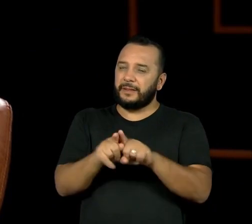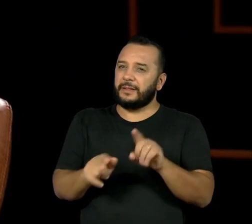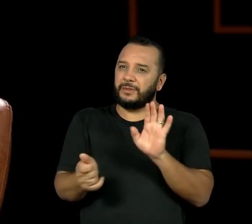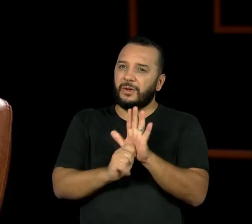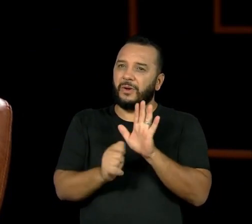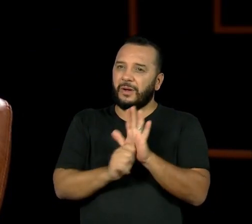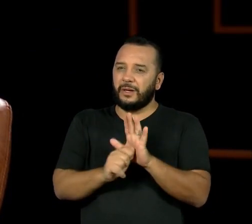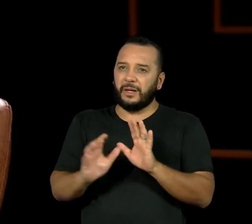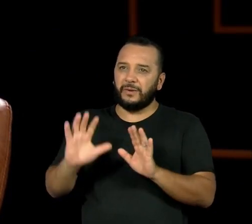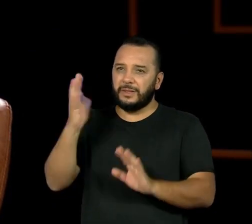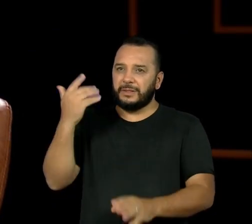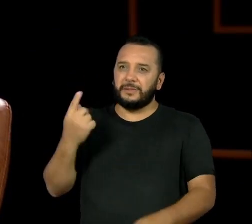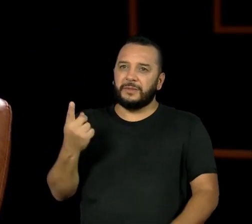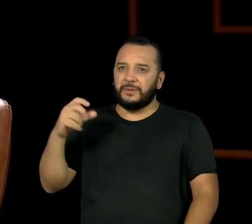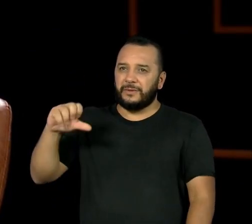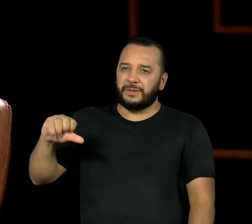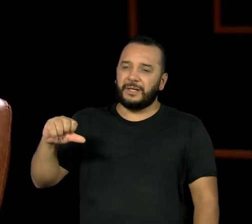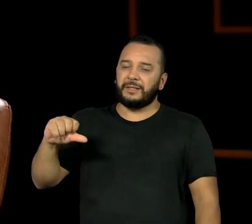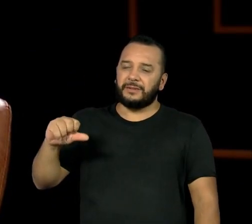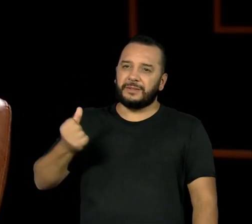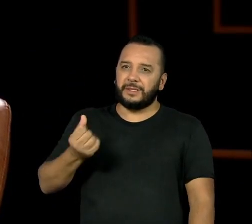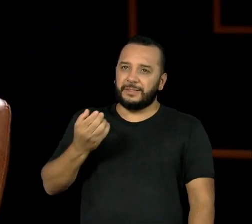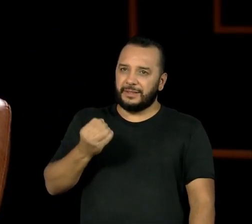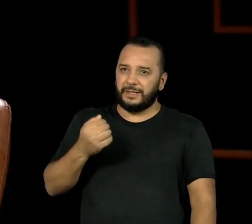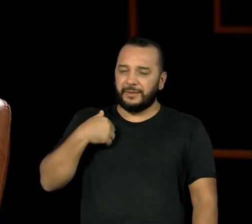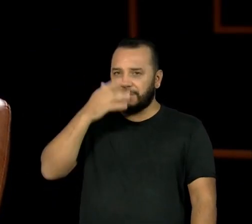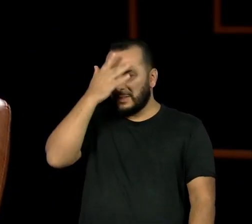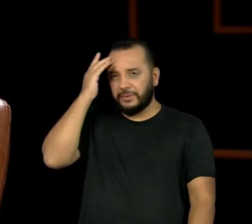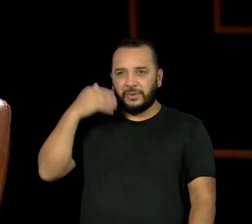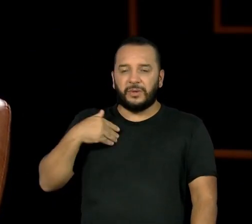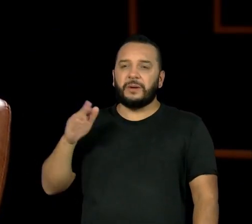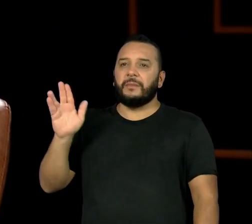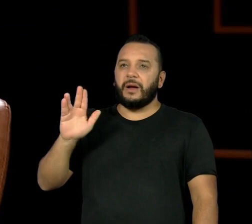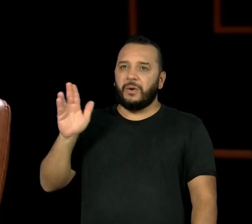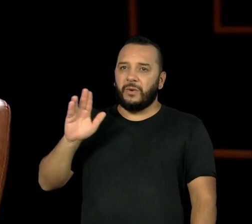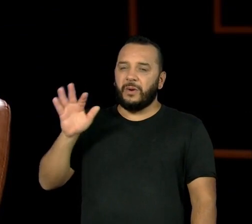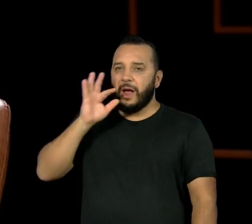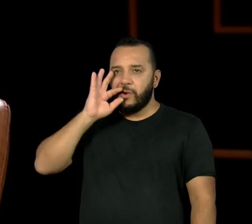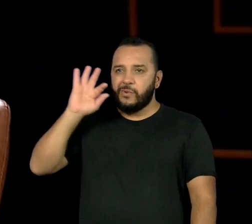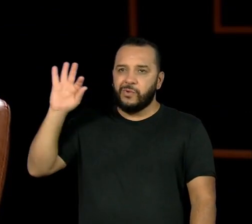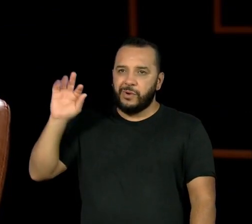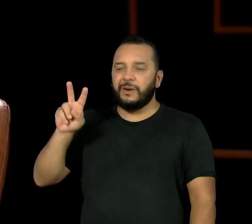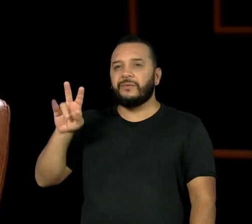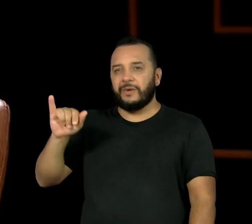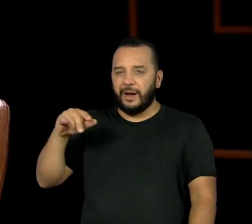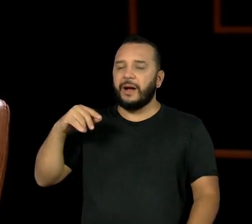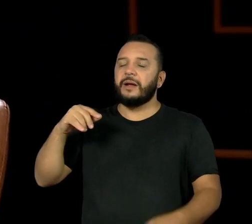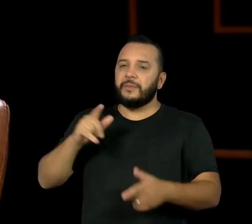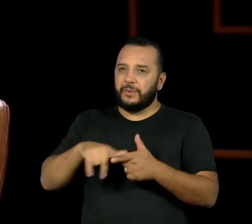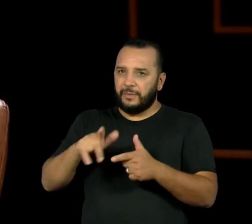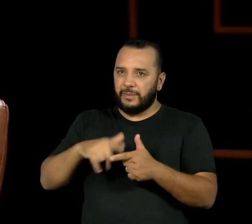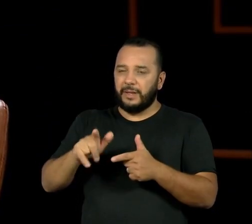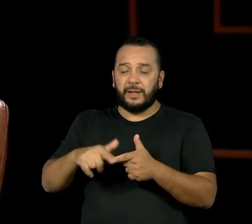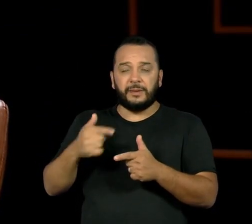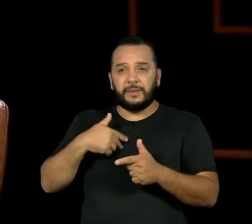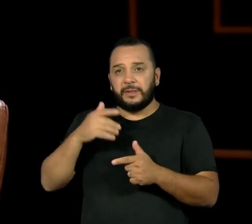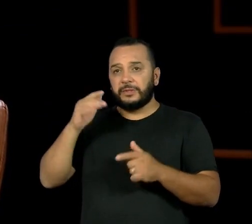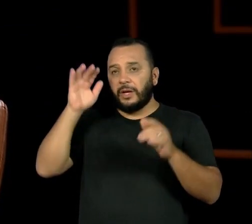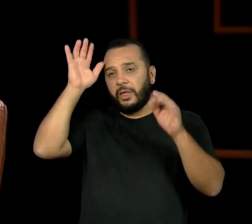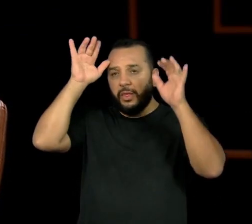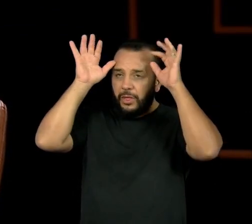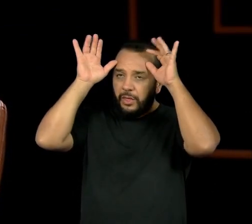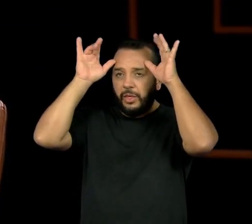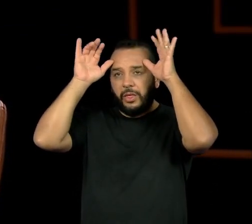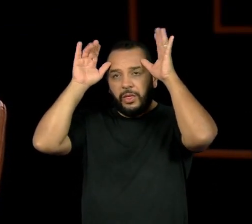anos 70. Entendeu? Quem estiver enfiando a cara no baseado, na maconha, vai dar problema, vai ficar chapado, o mundo vai passar, não vai ver nada, quando olhar já